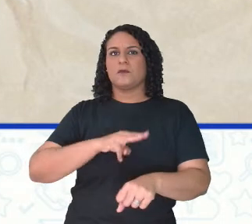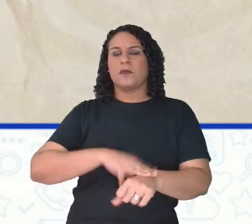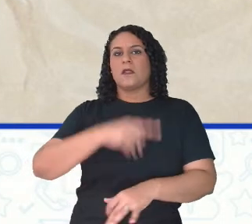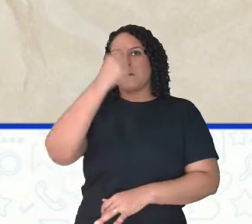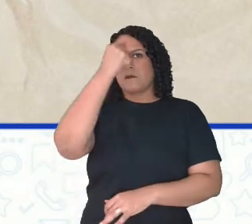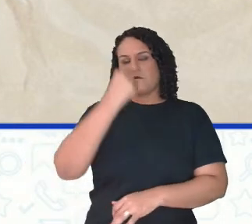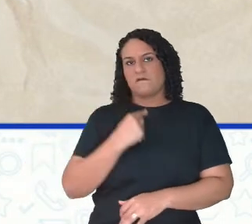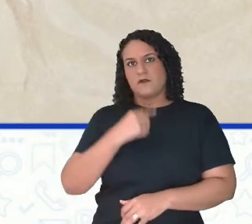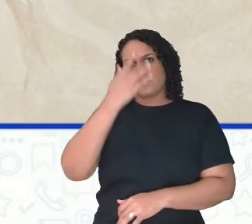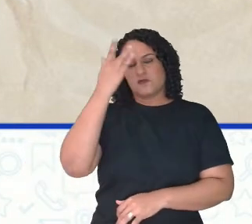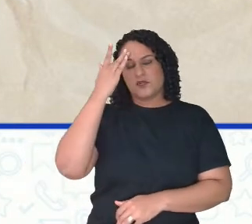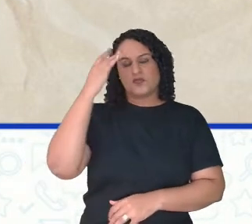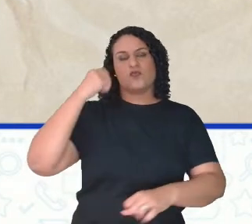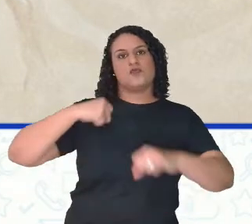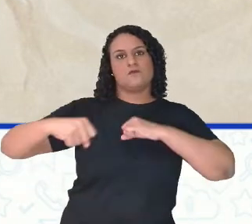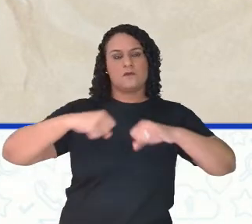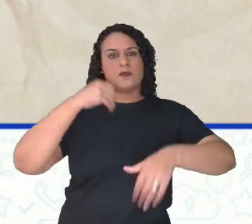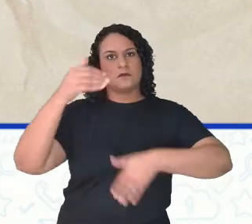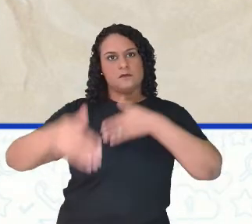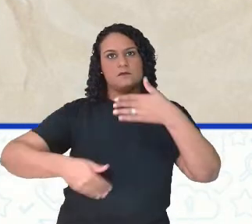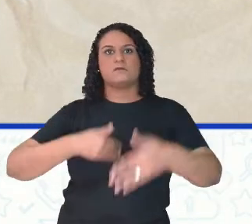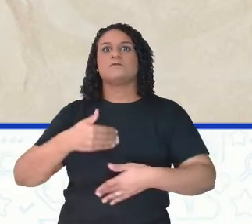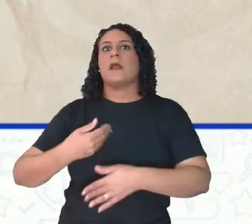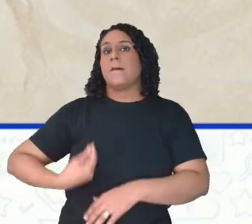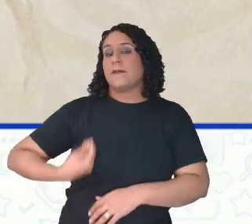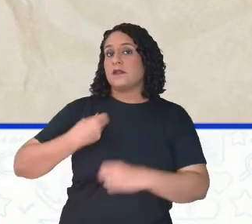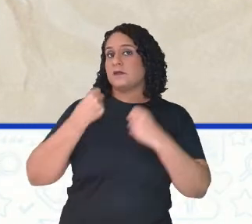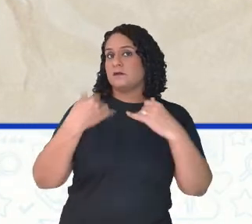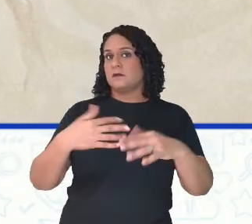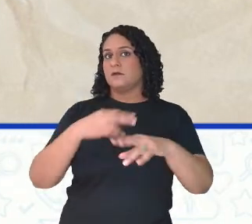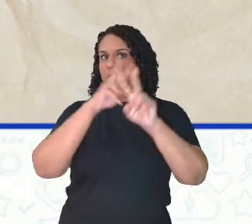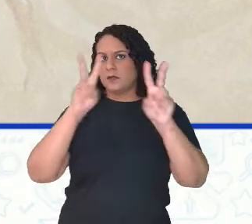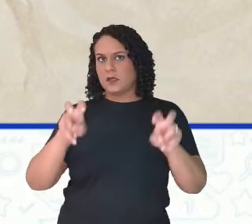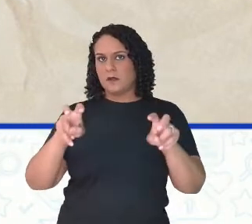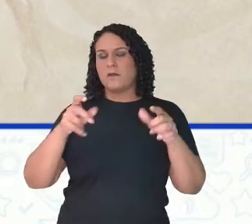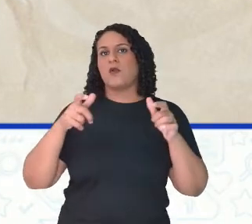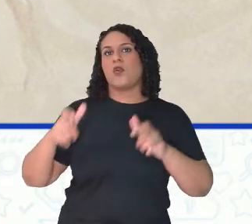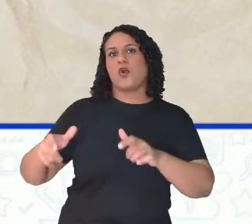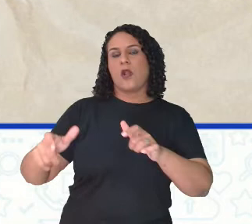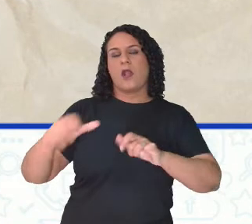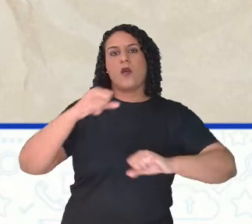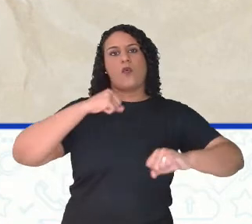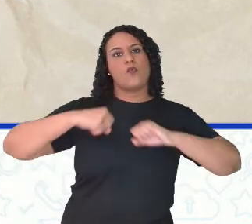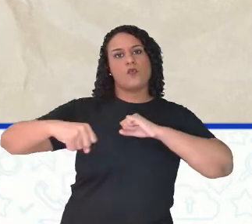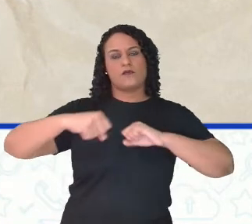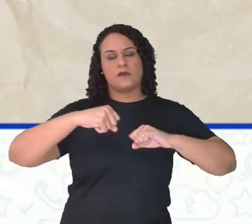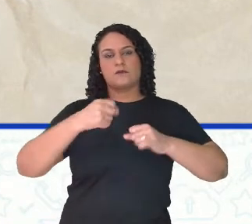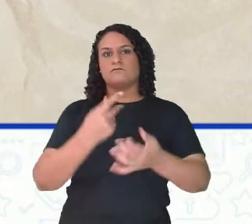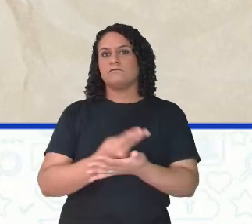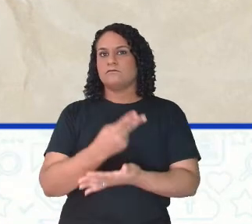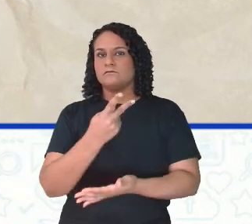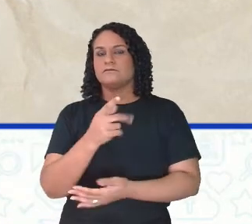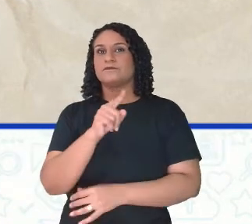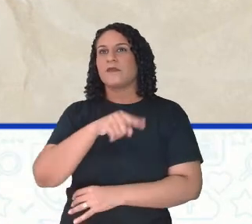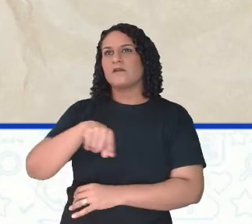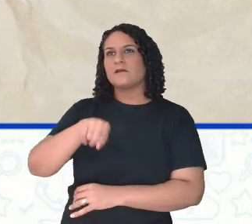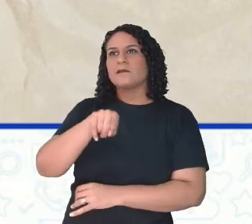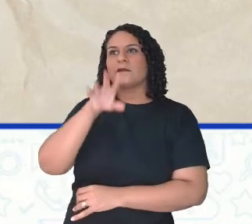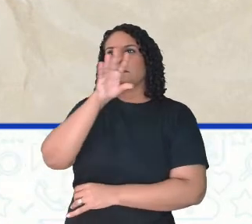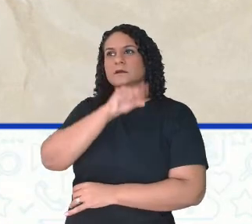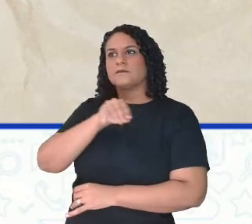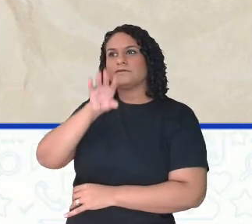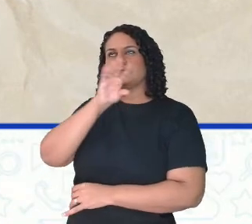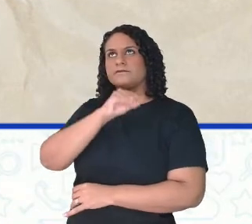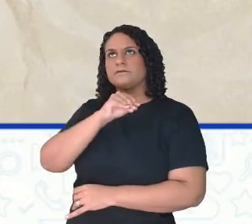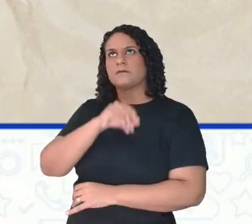dos debatedores, presença de público, tema, local do debate. Então, você ser um falante culto hoje